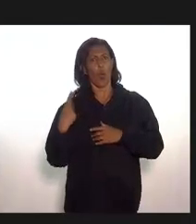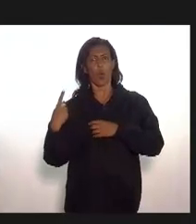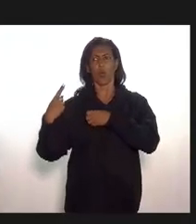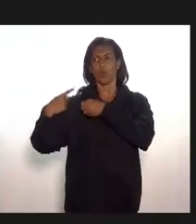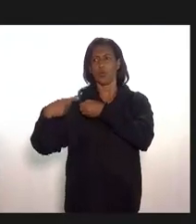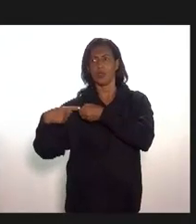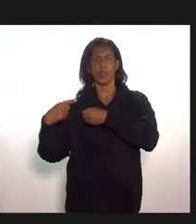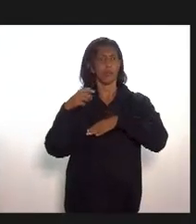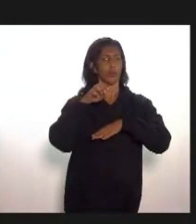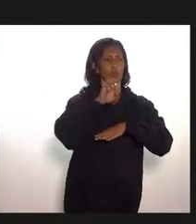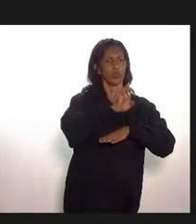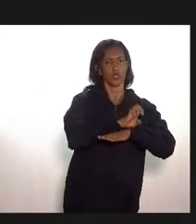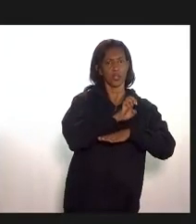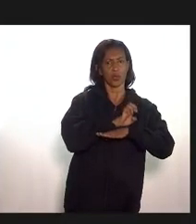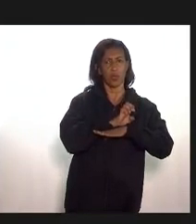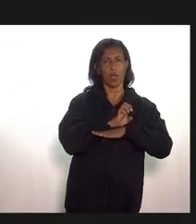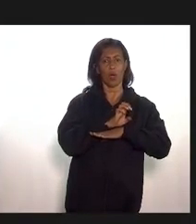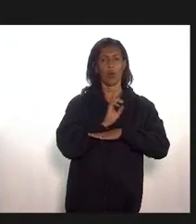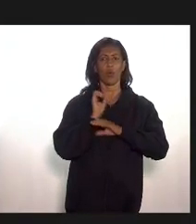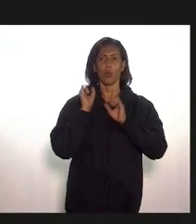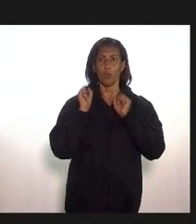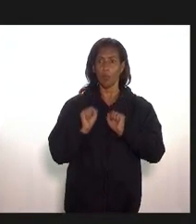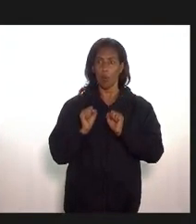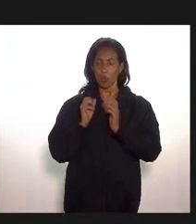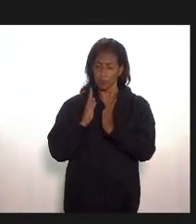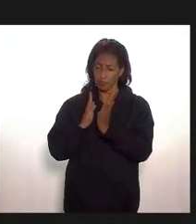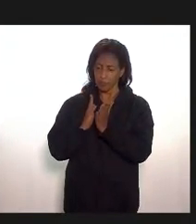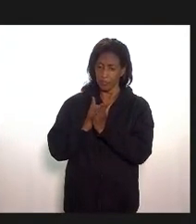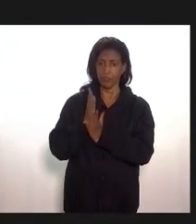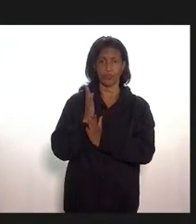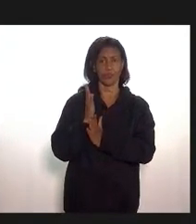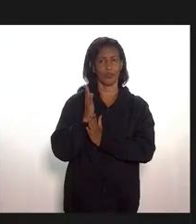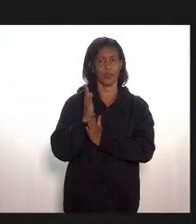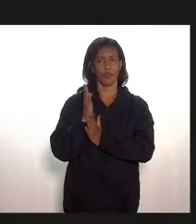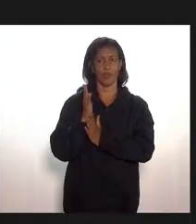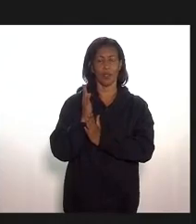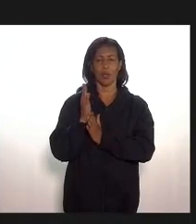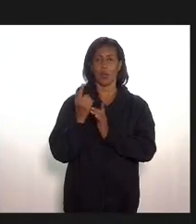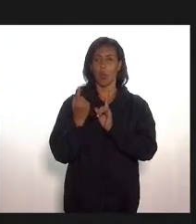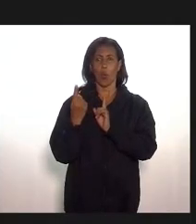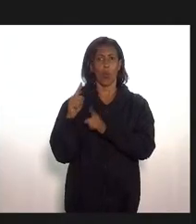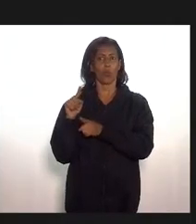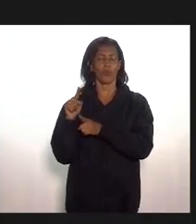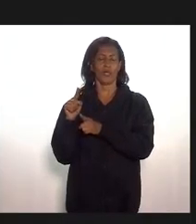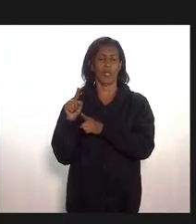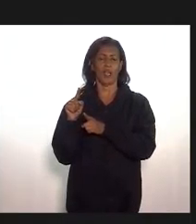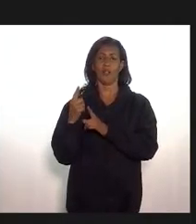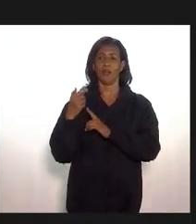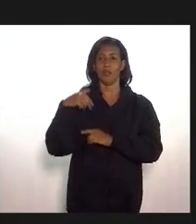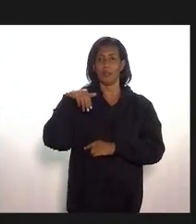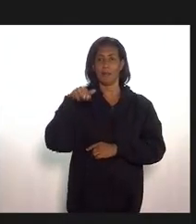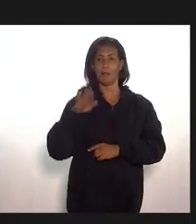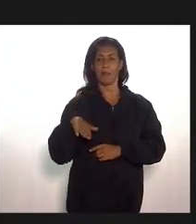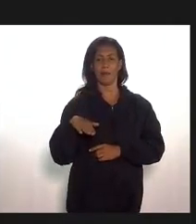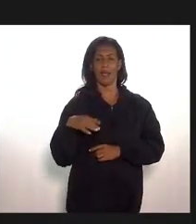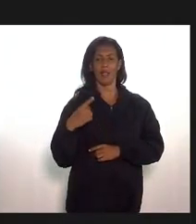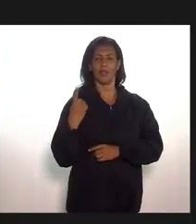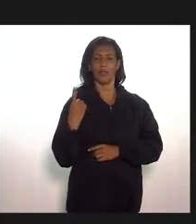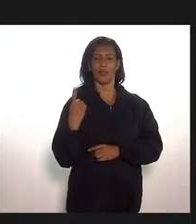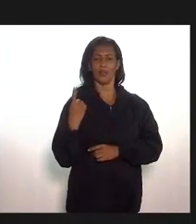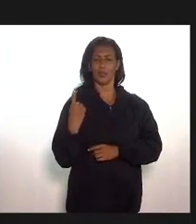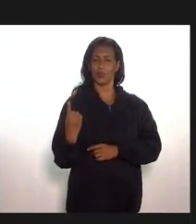estadual, possam ter uma referência. Qualquer questão contrária a isso é mais uma